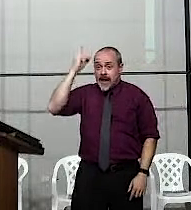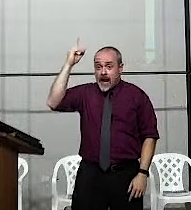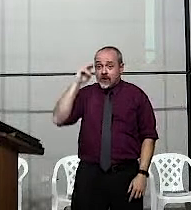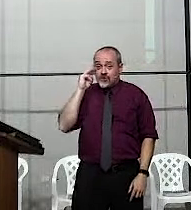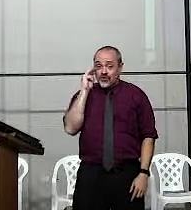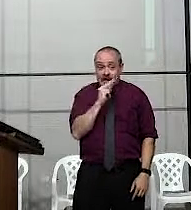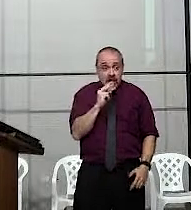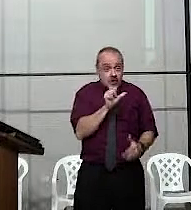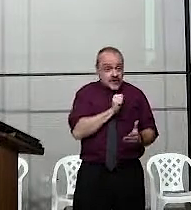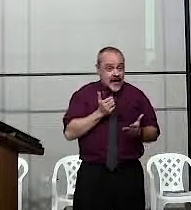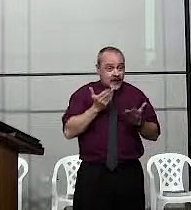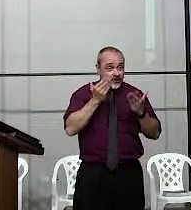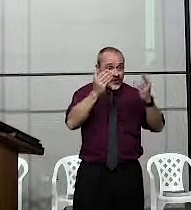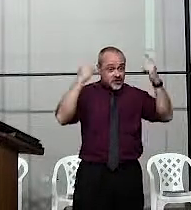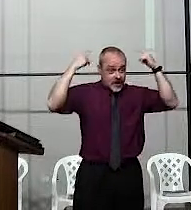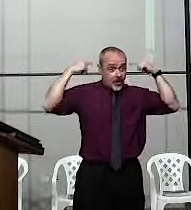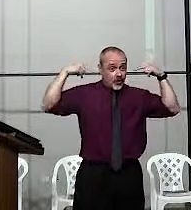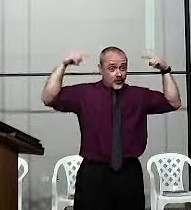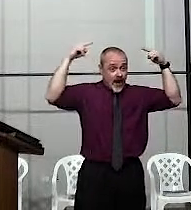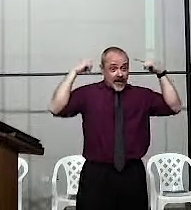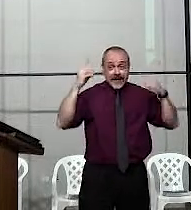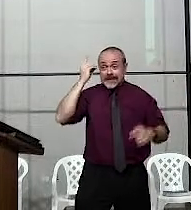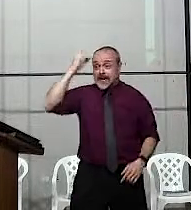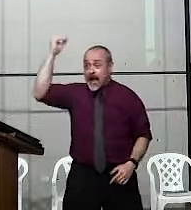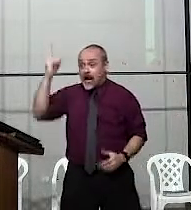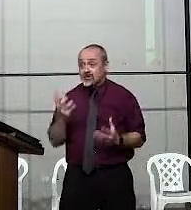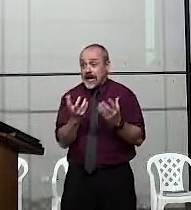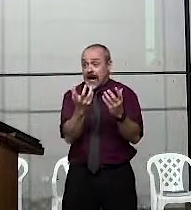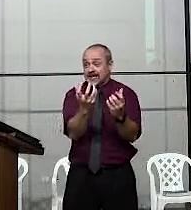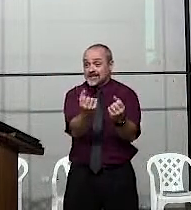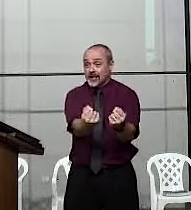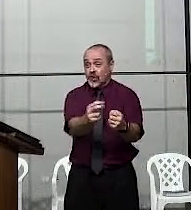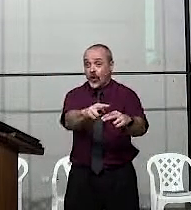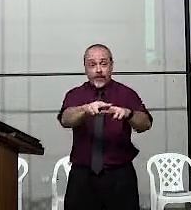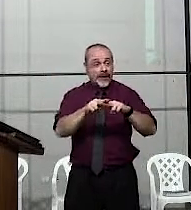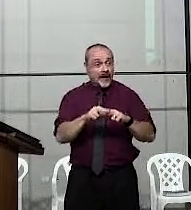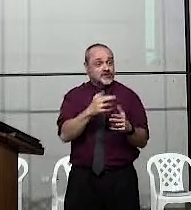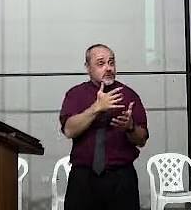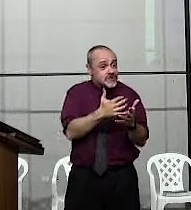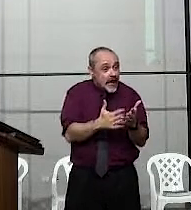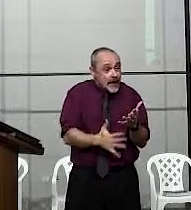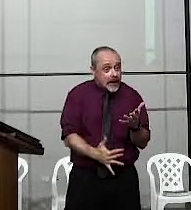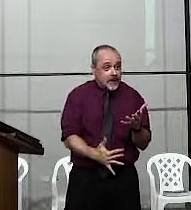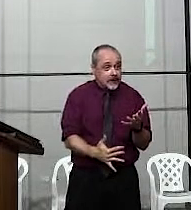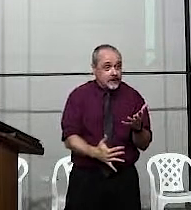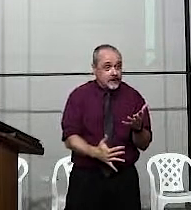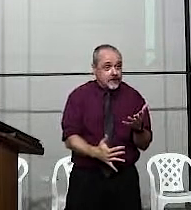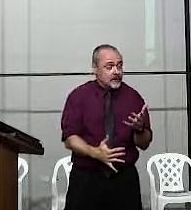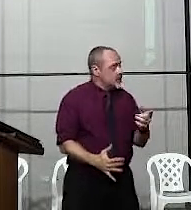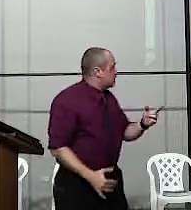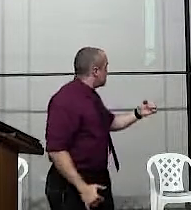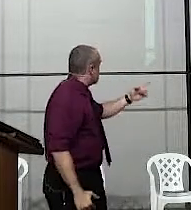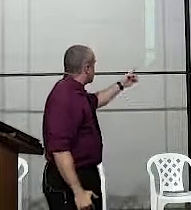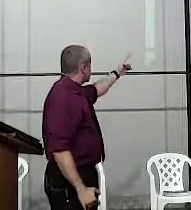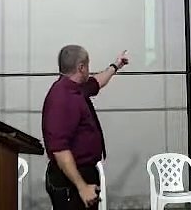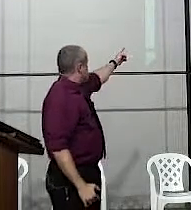E Deus viu o sacrifício da ovelha e Deus aceitou por causa do sangue.